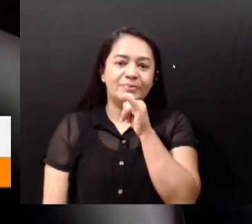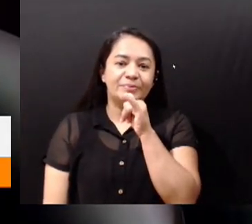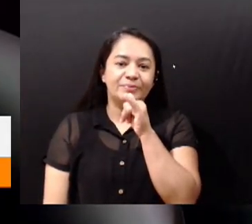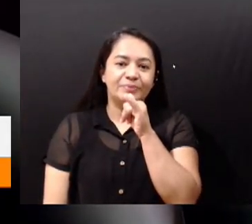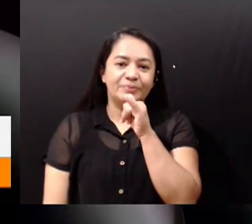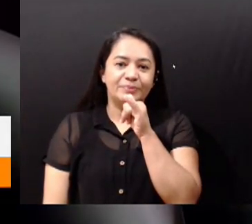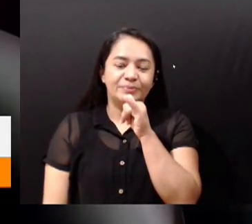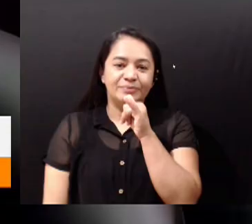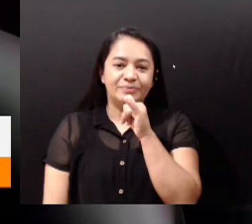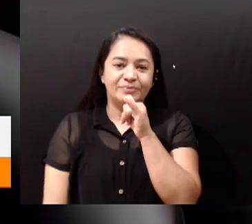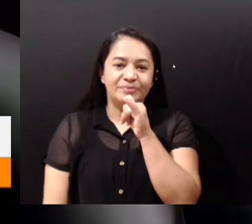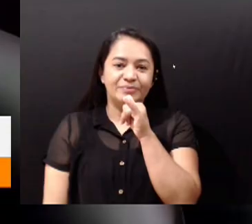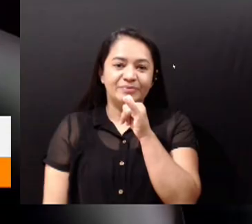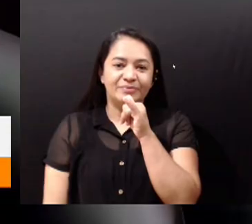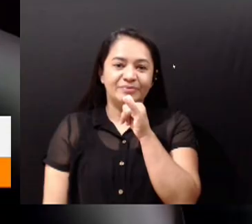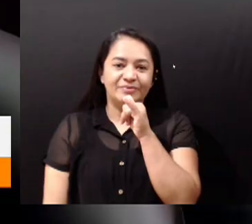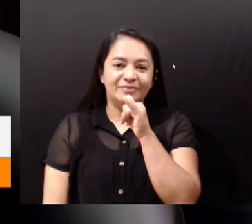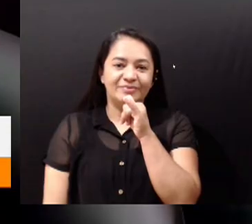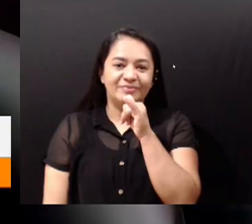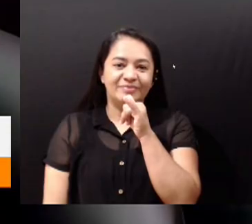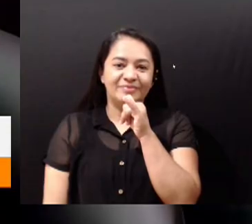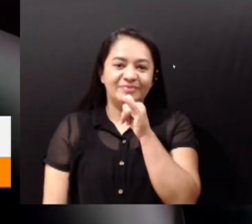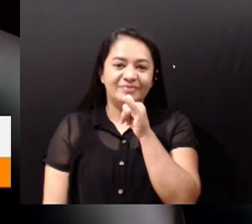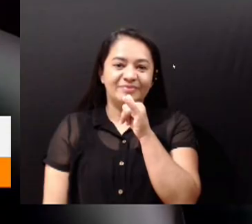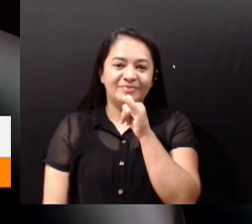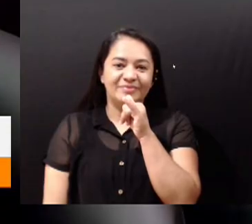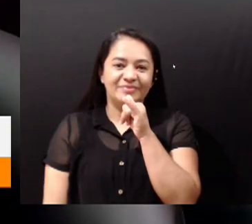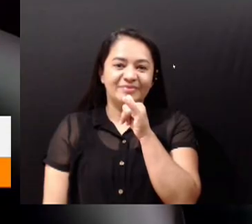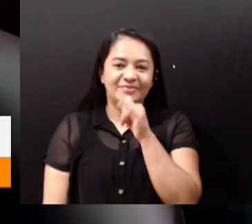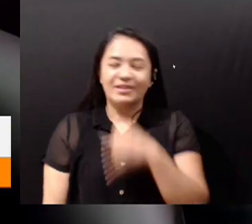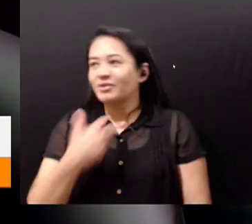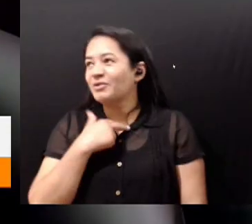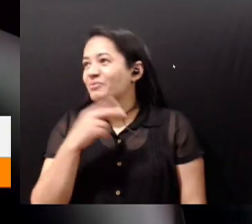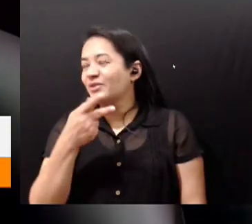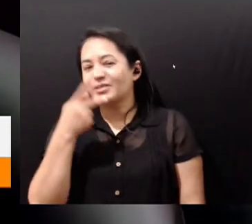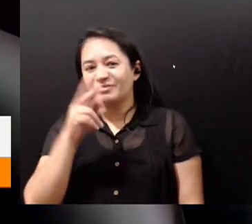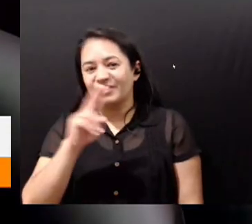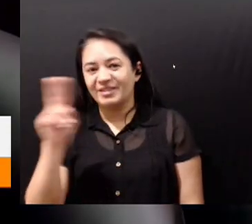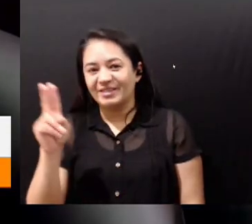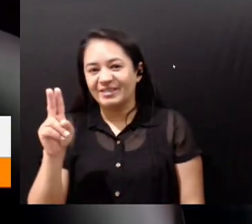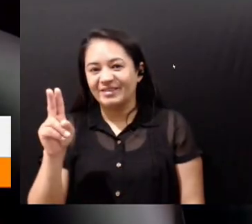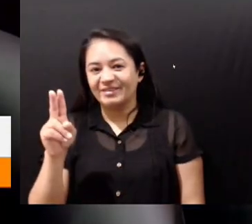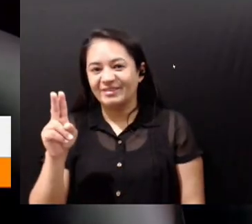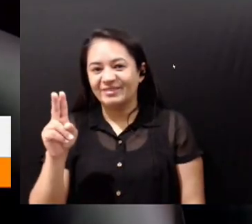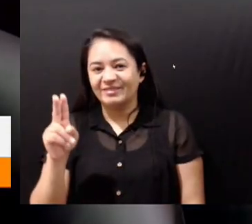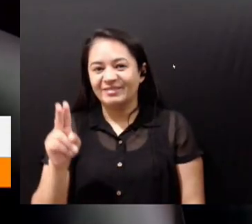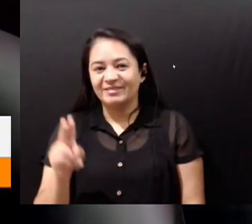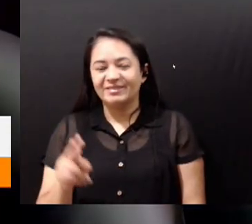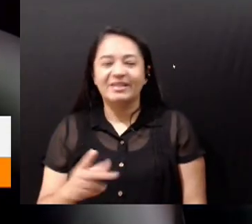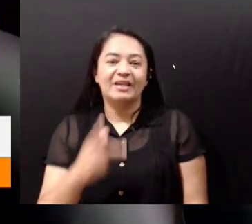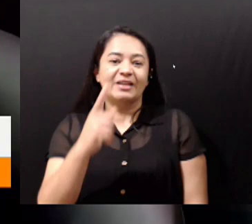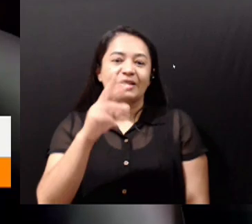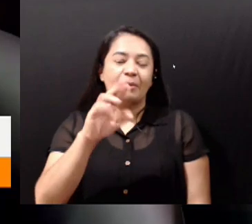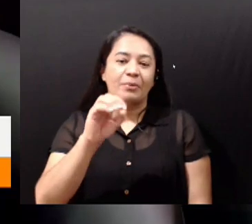eu não poderia falar, né? Mas aquelas proteínas líquidas, entende? E a gente pensa que aquilo ali é